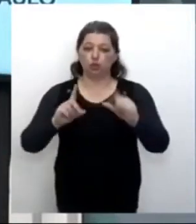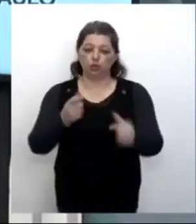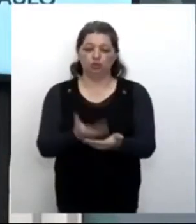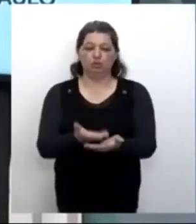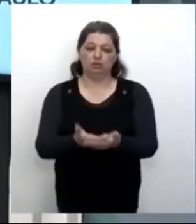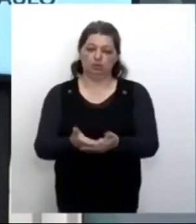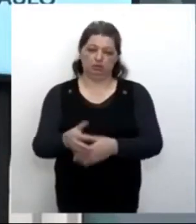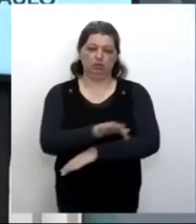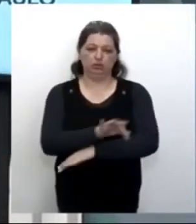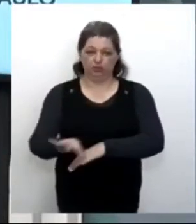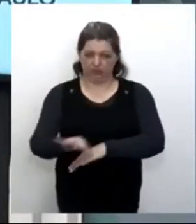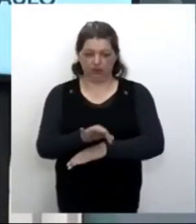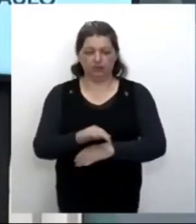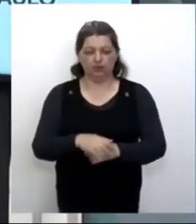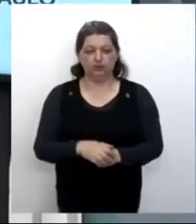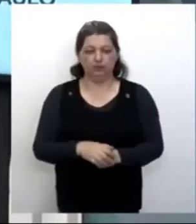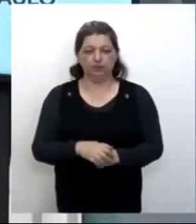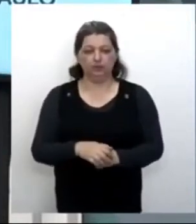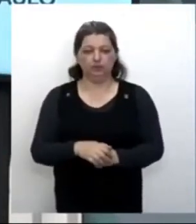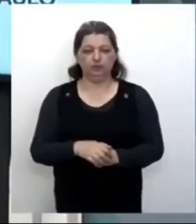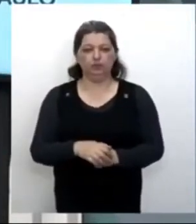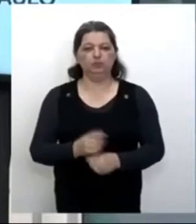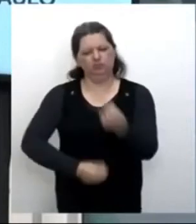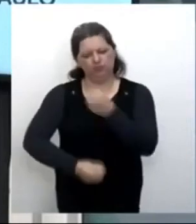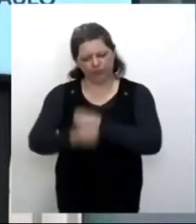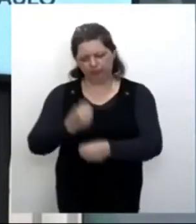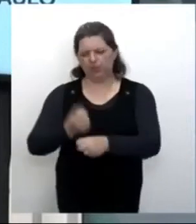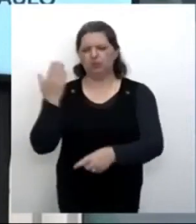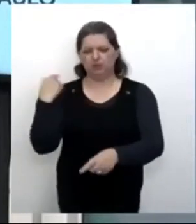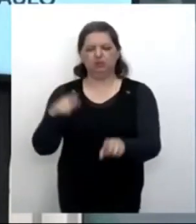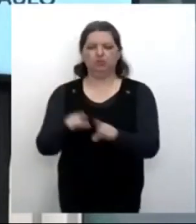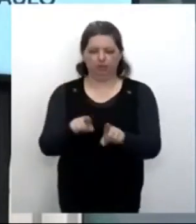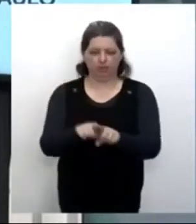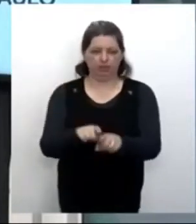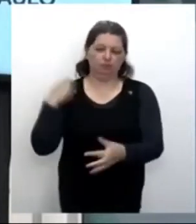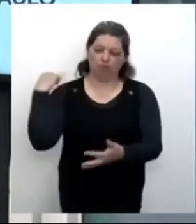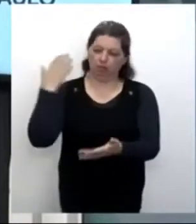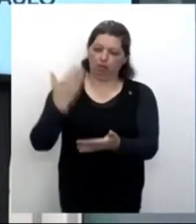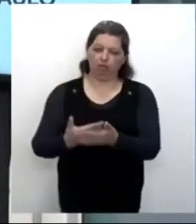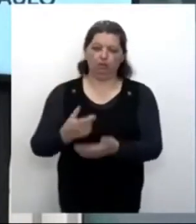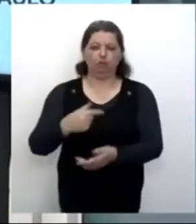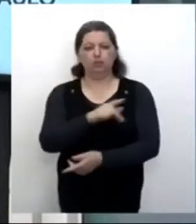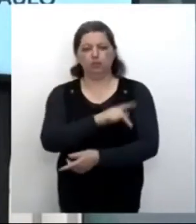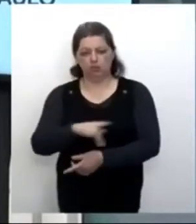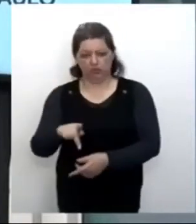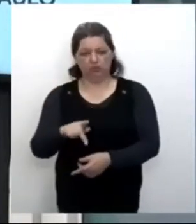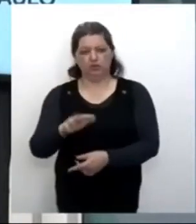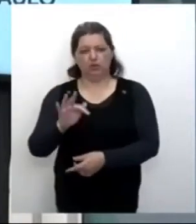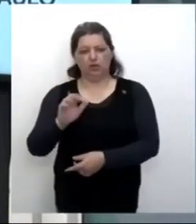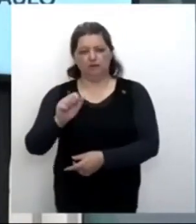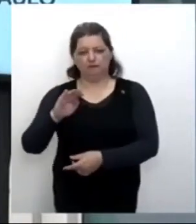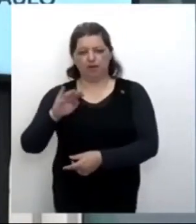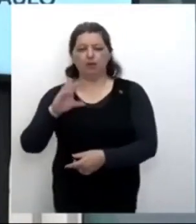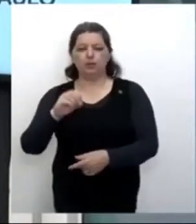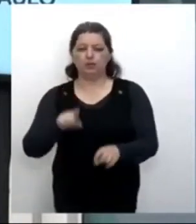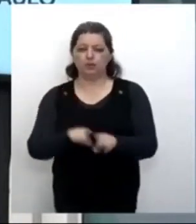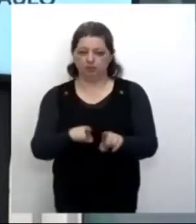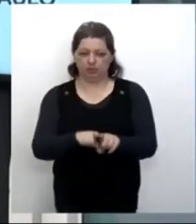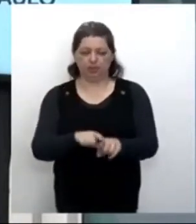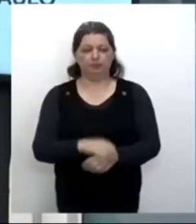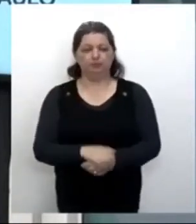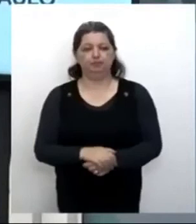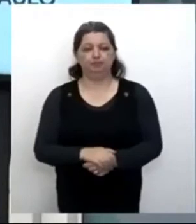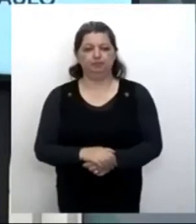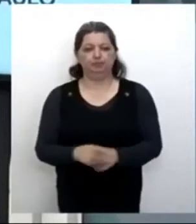aí, durante aí esse ano, o ano passado, assim por diante, eu com o professor Fábio. Não percam as nossas aulas de física